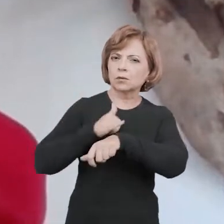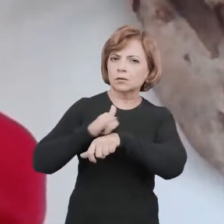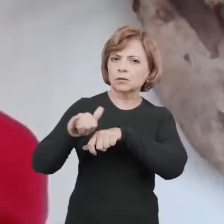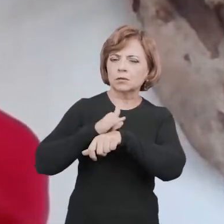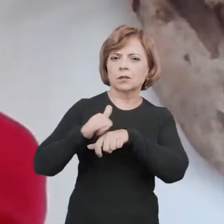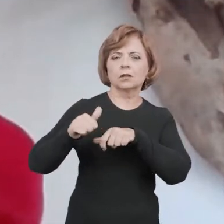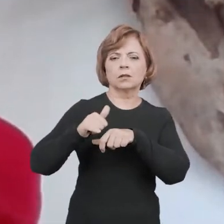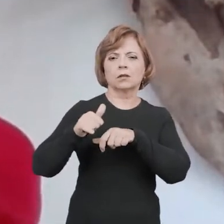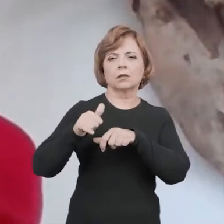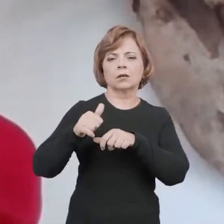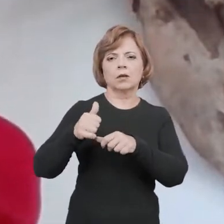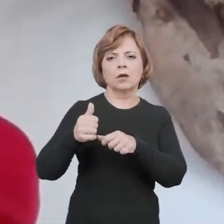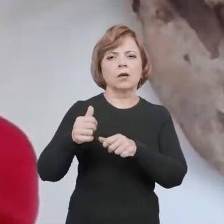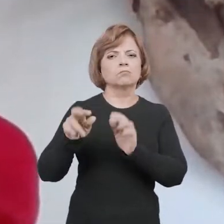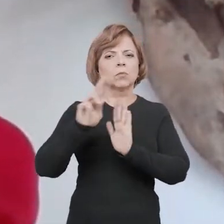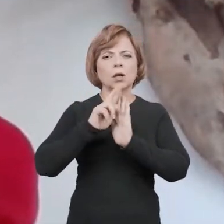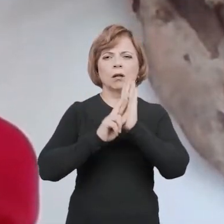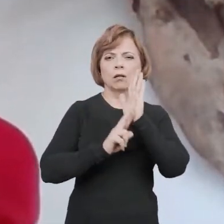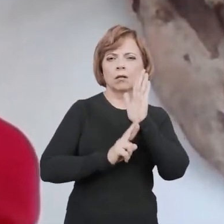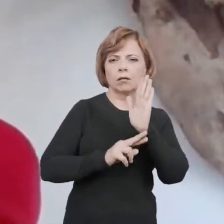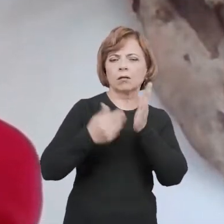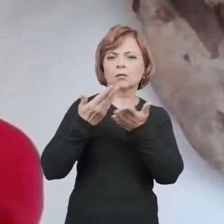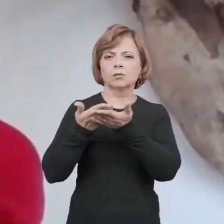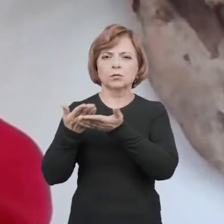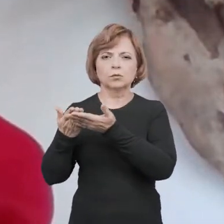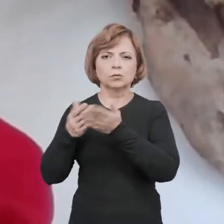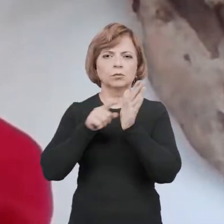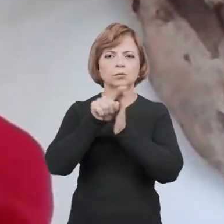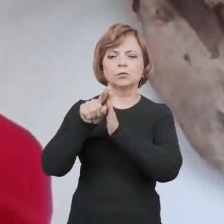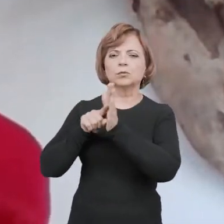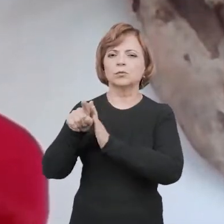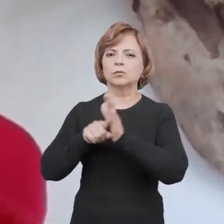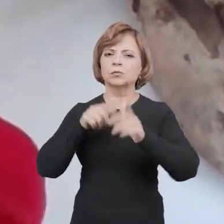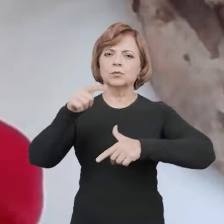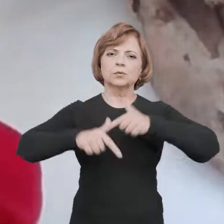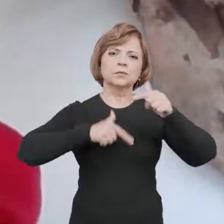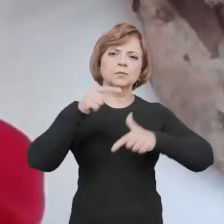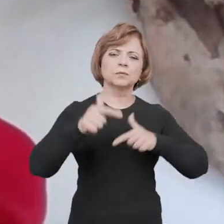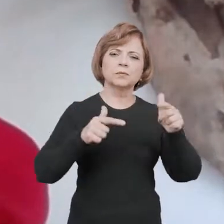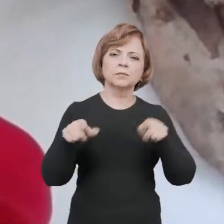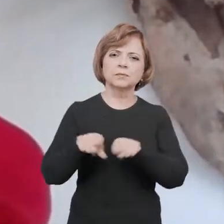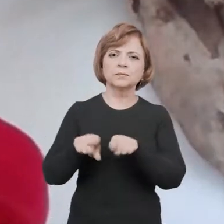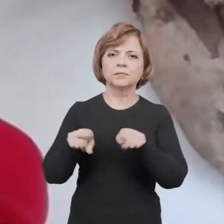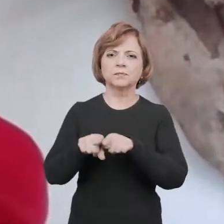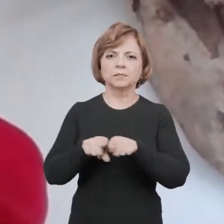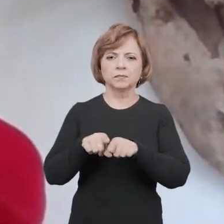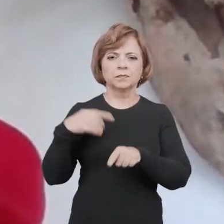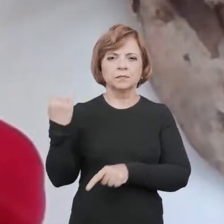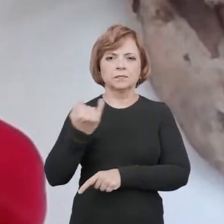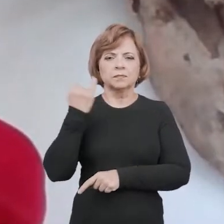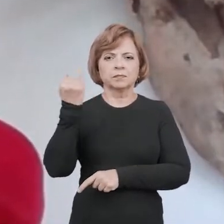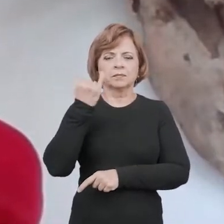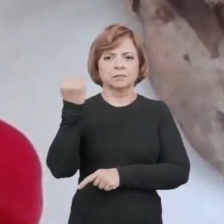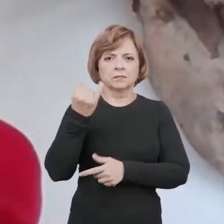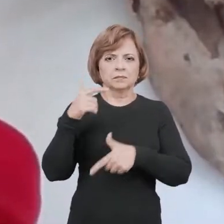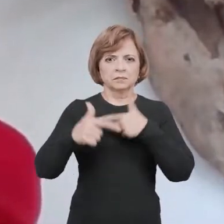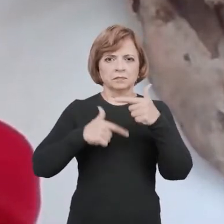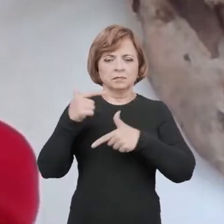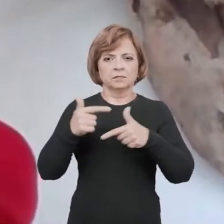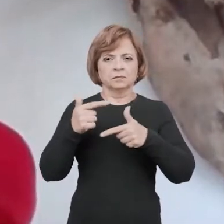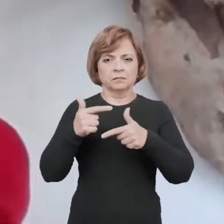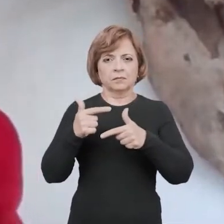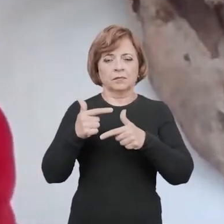elaboração de relatórios, estudos e pesquisas, atuando também como uma importante